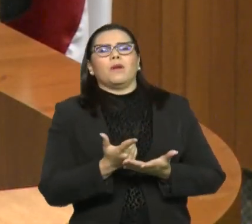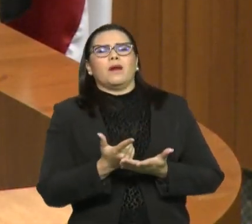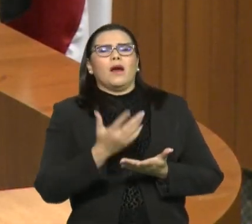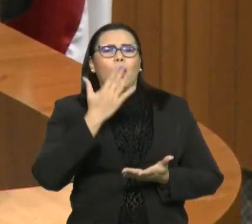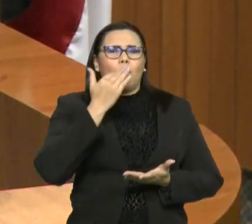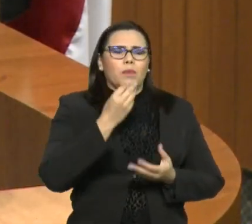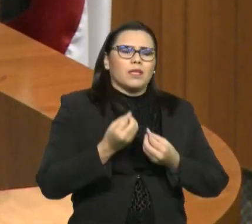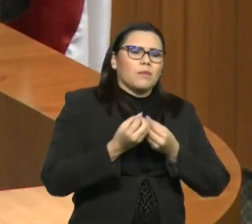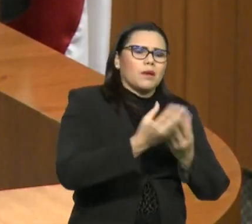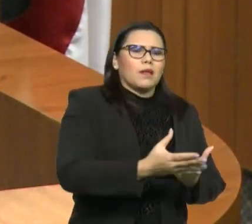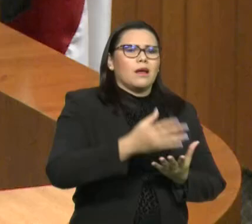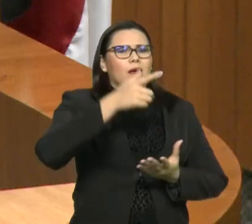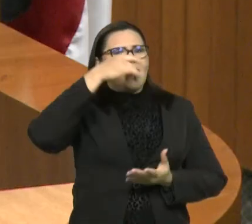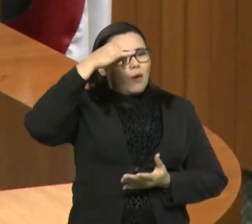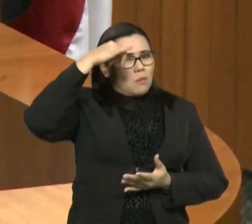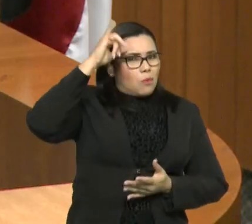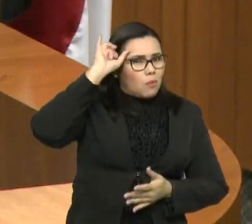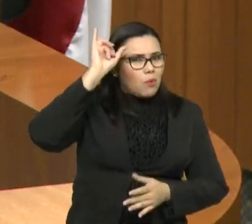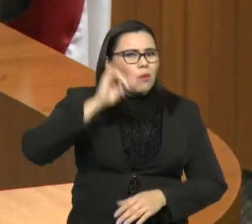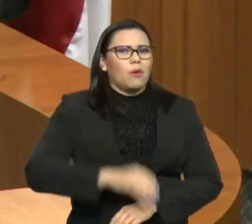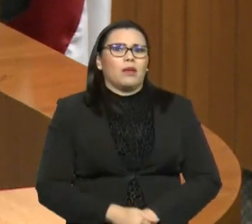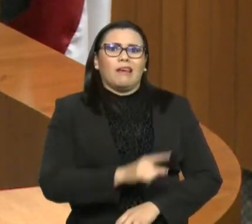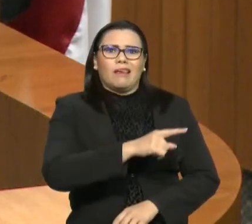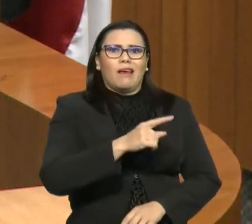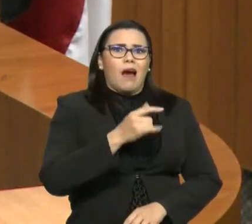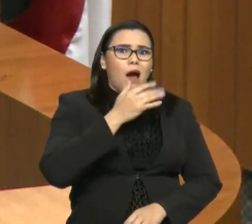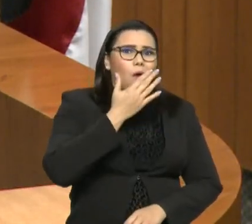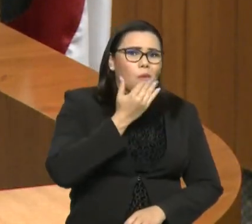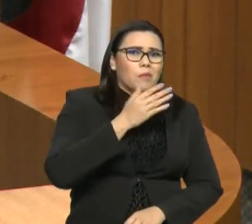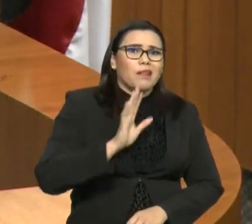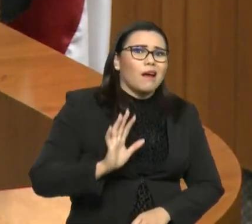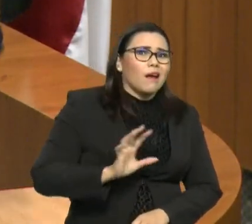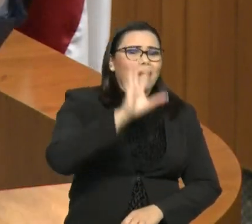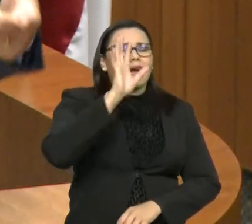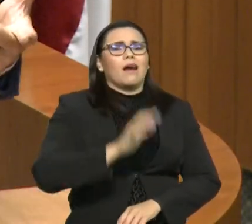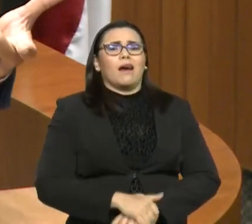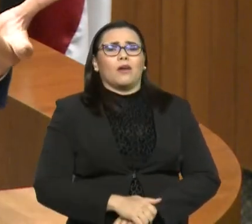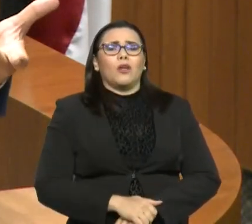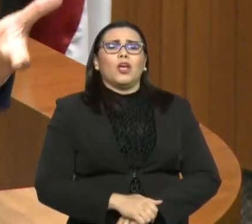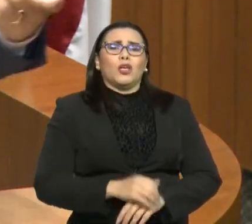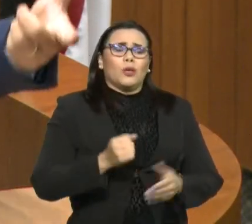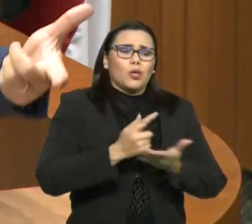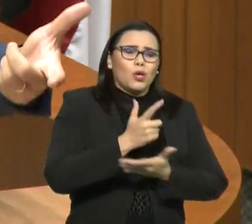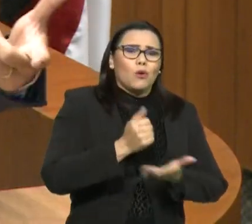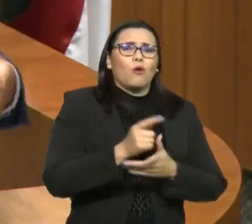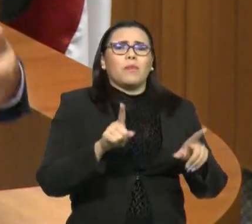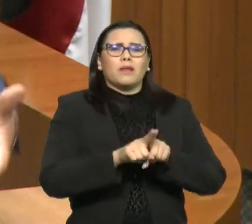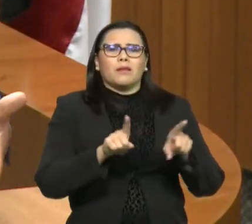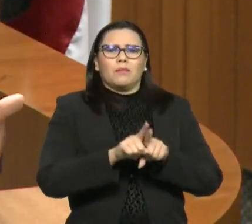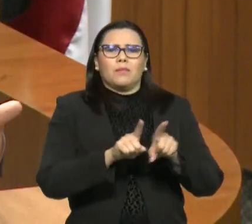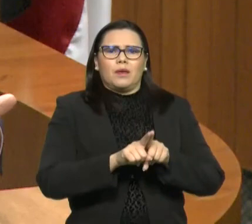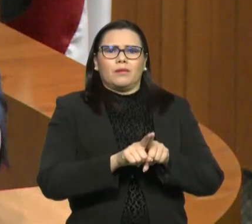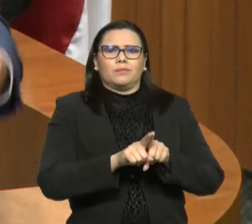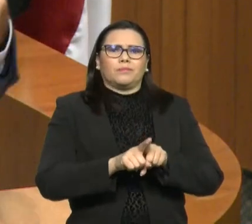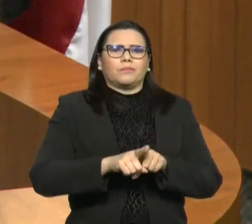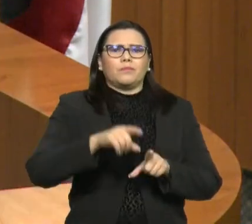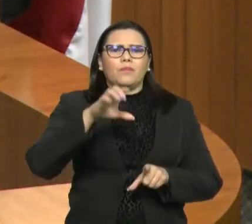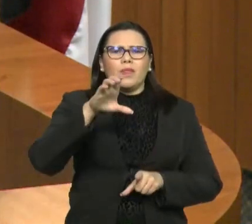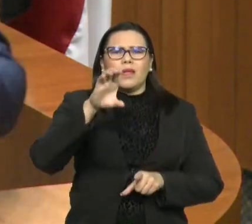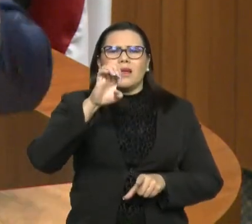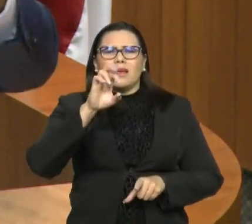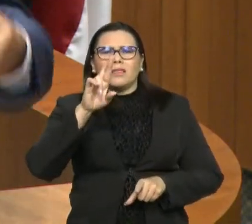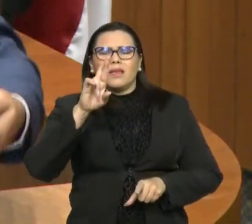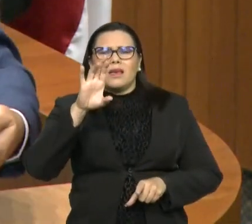para ele cercar a pequena propriedade dele, ou a grande propriedade, mas quase que triplicou o valor dos insumos para